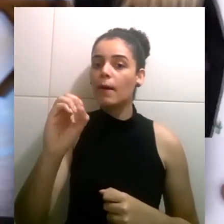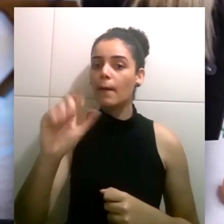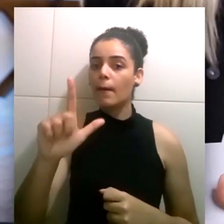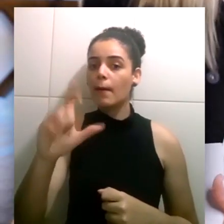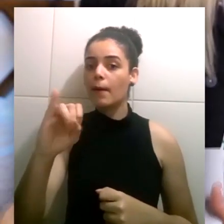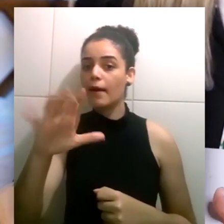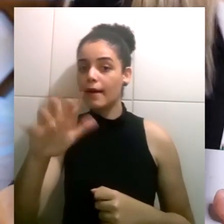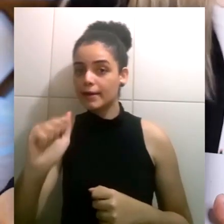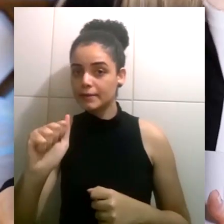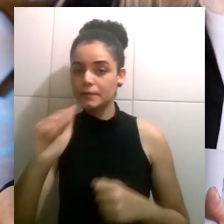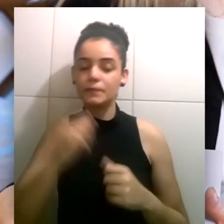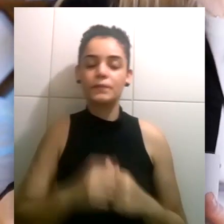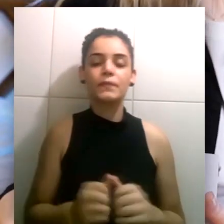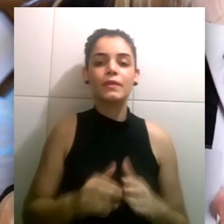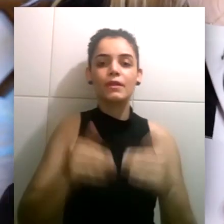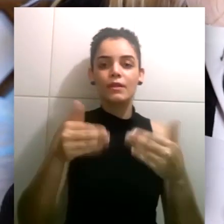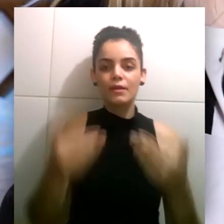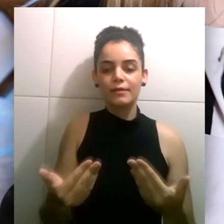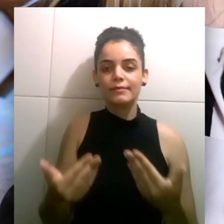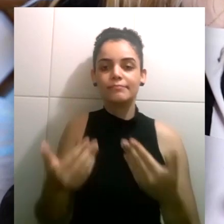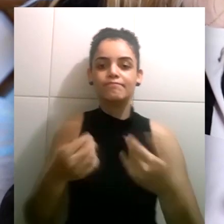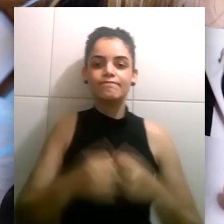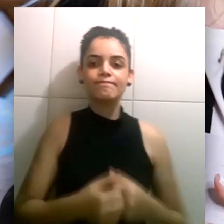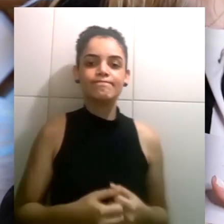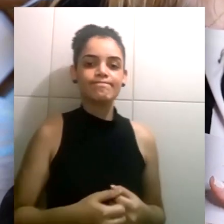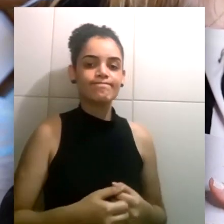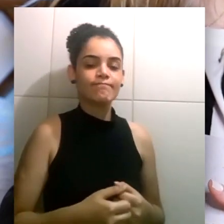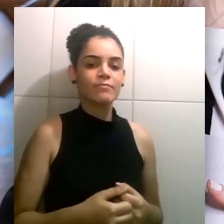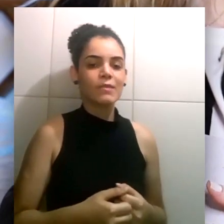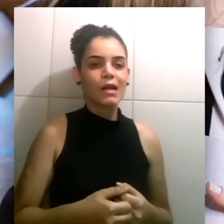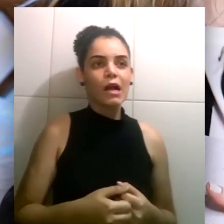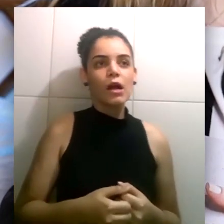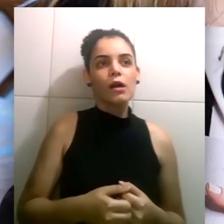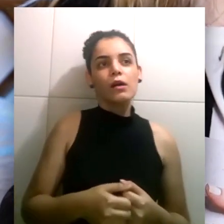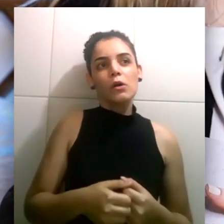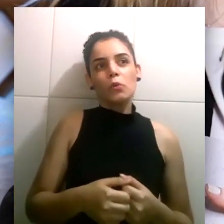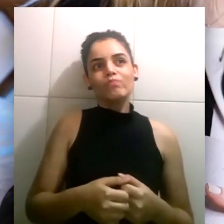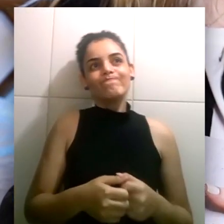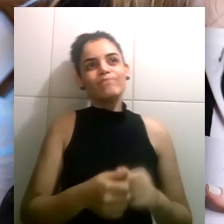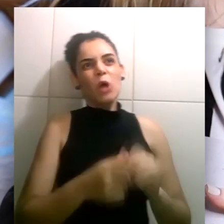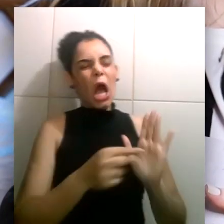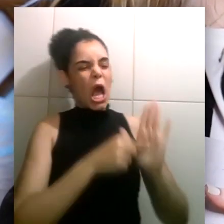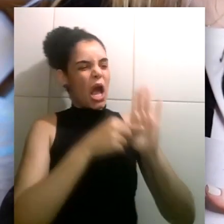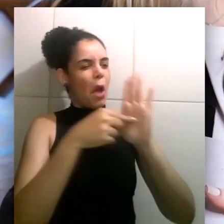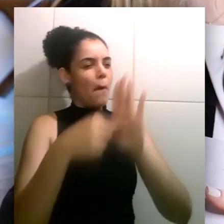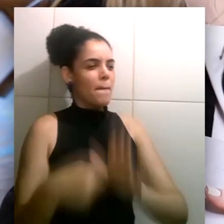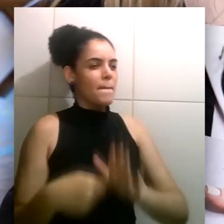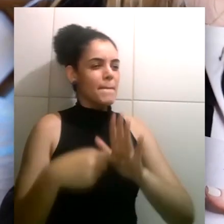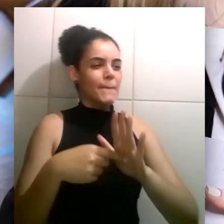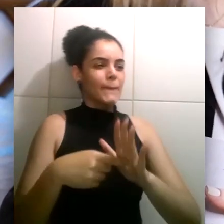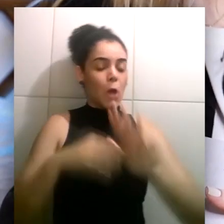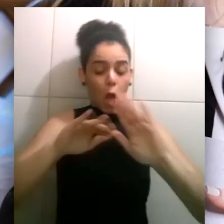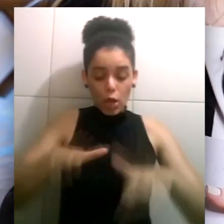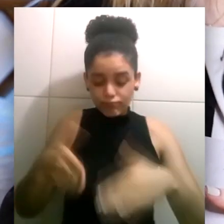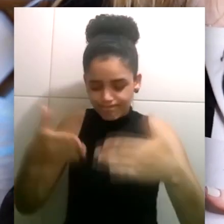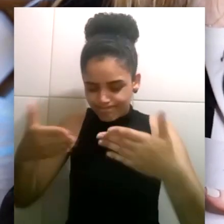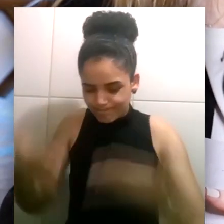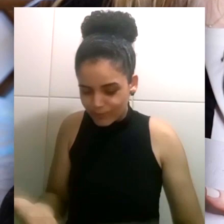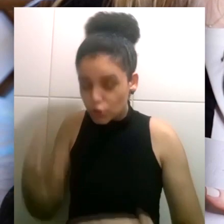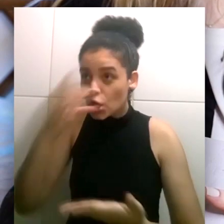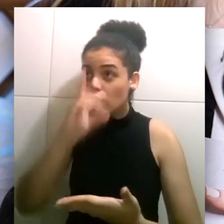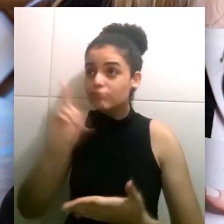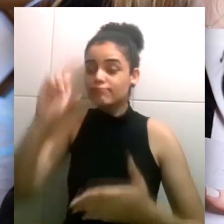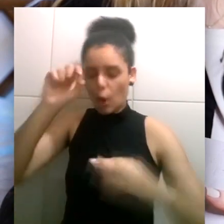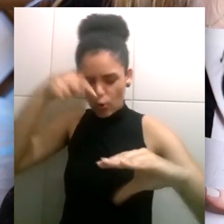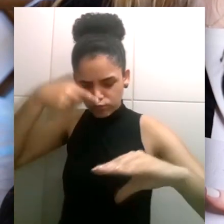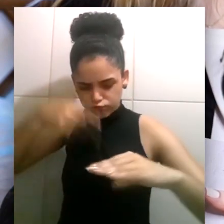então, assim, a partir disso, assim, no meu período na Jocum mesmo, os tempos de adoração eram muito profundos na presença. E eu